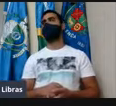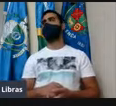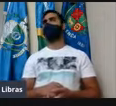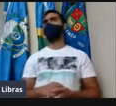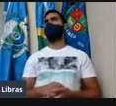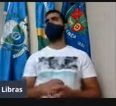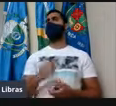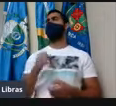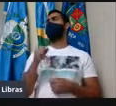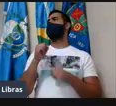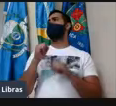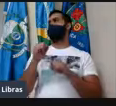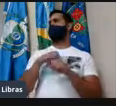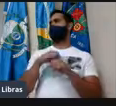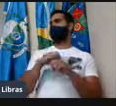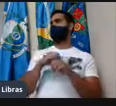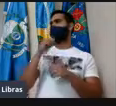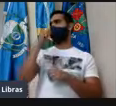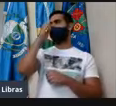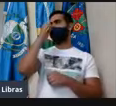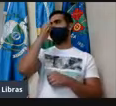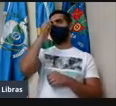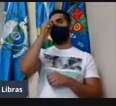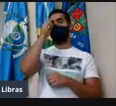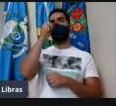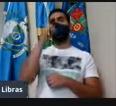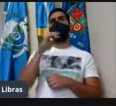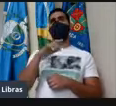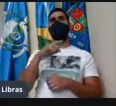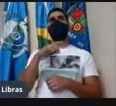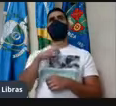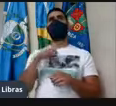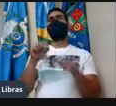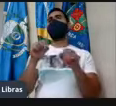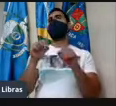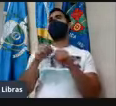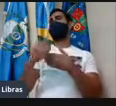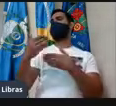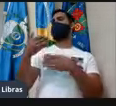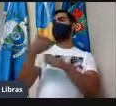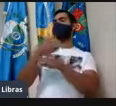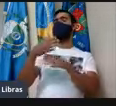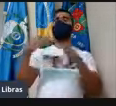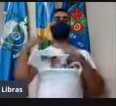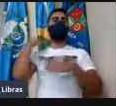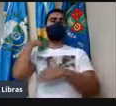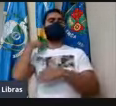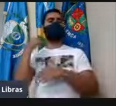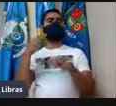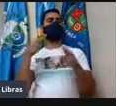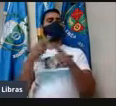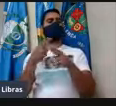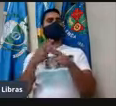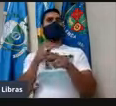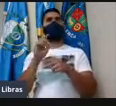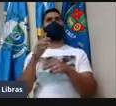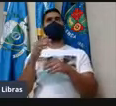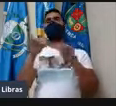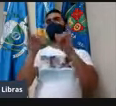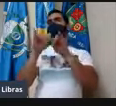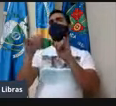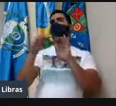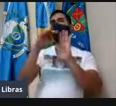Mas eu posso providenciar isso para você. Porque isso é feito direto na Caixa Econômica. A Caixa Econômica só me informa no